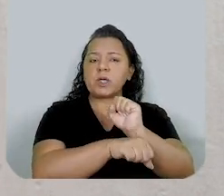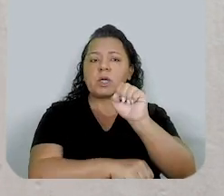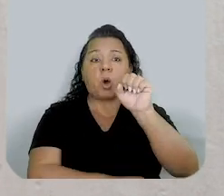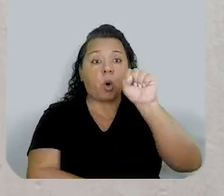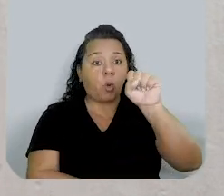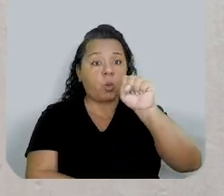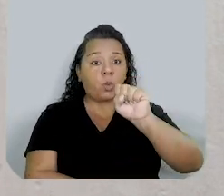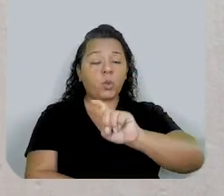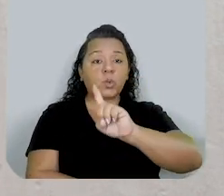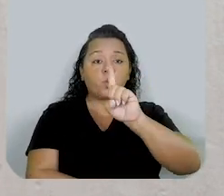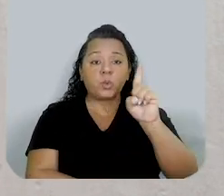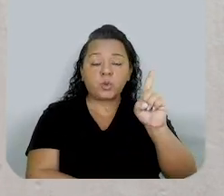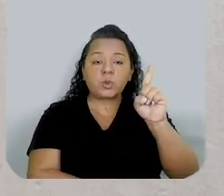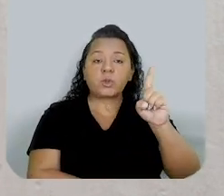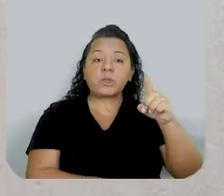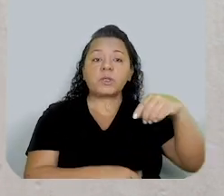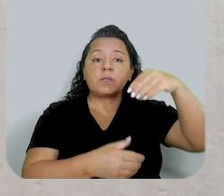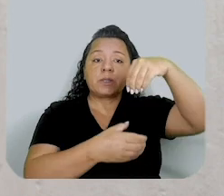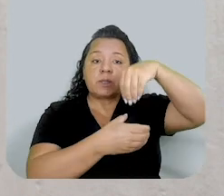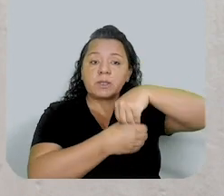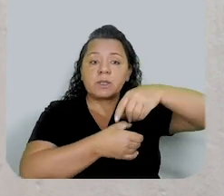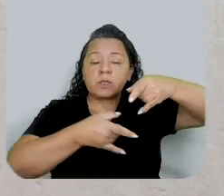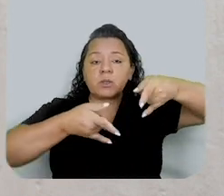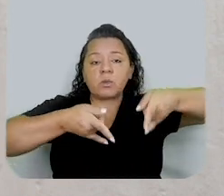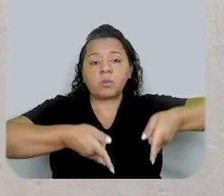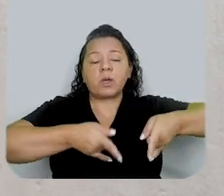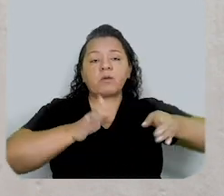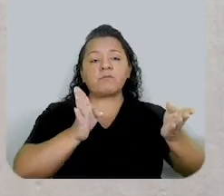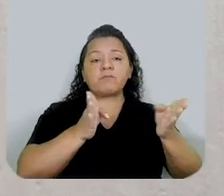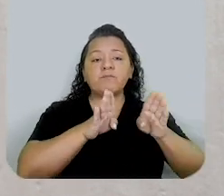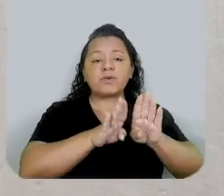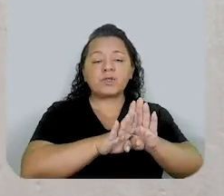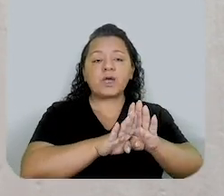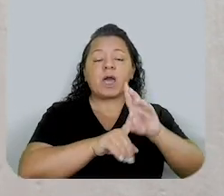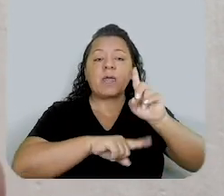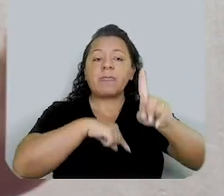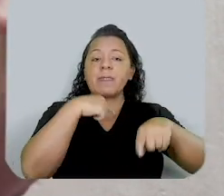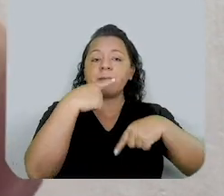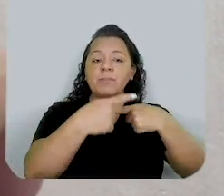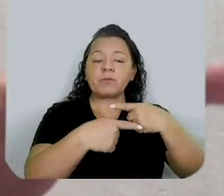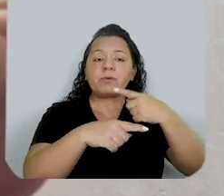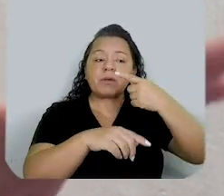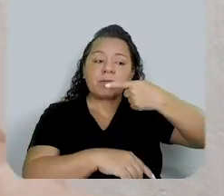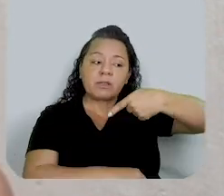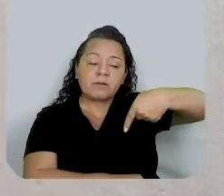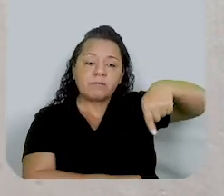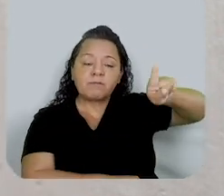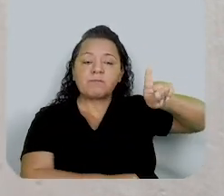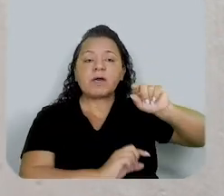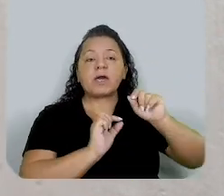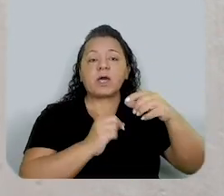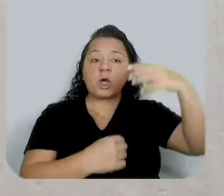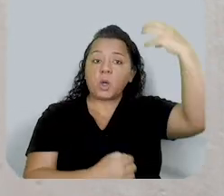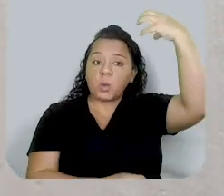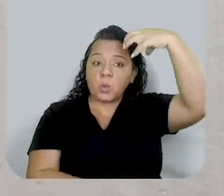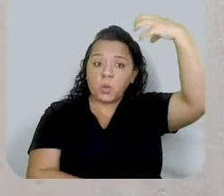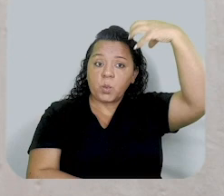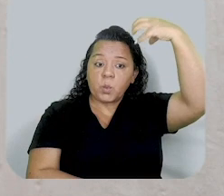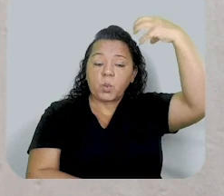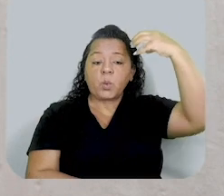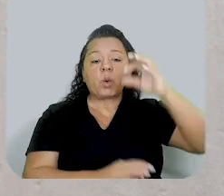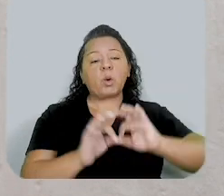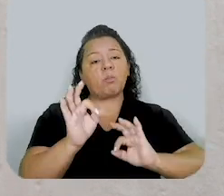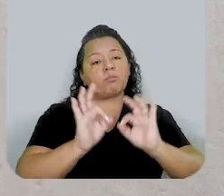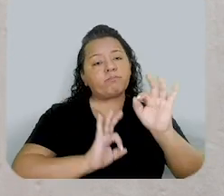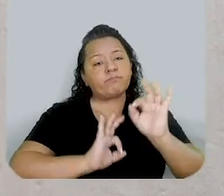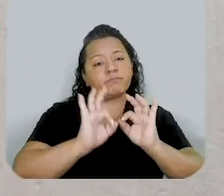dias, ela vai tomar banho, mas dentro do seu próprio quarto, né? Arruma um lugarzinho ali e toma banho. Ela